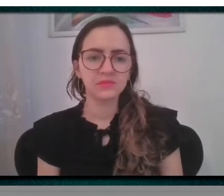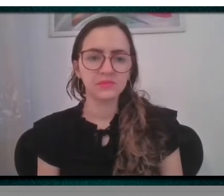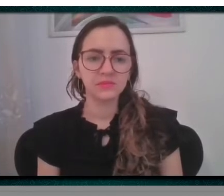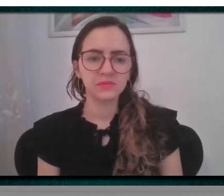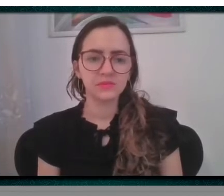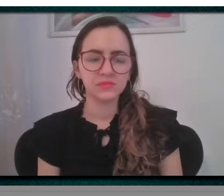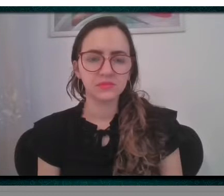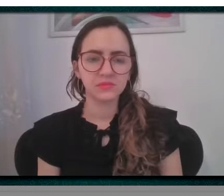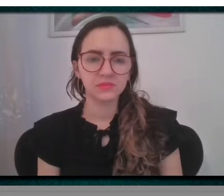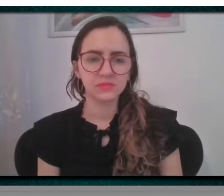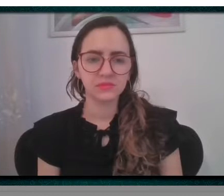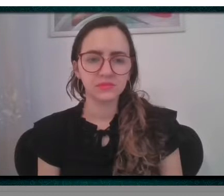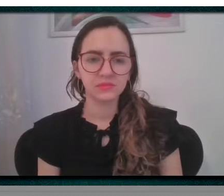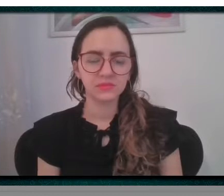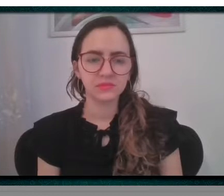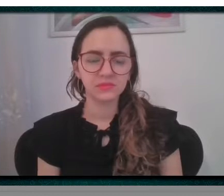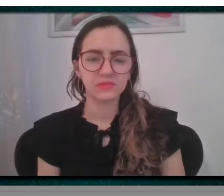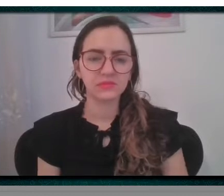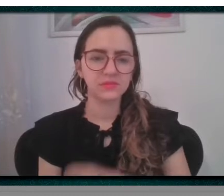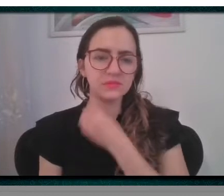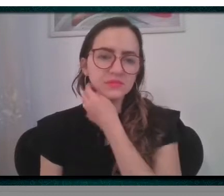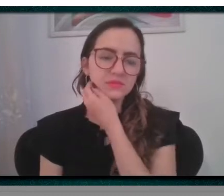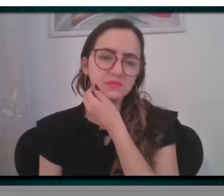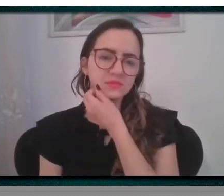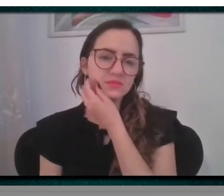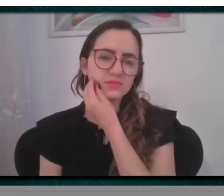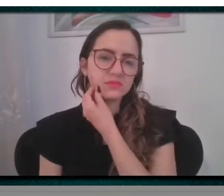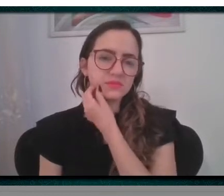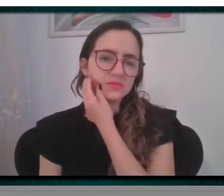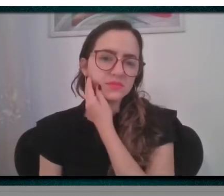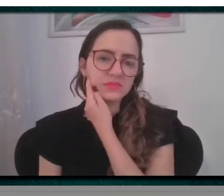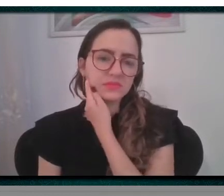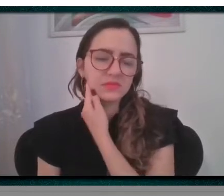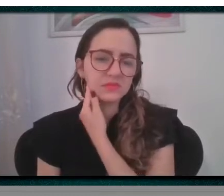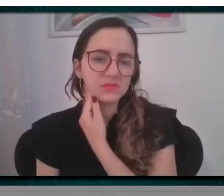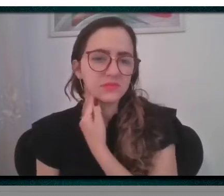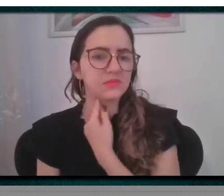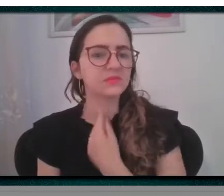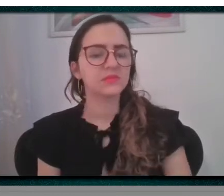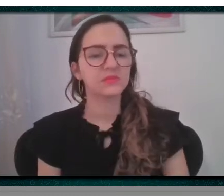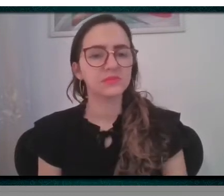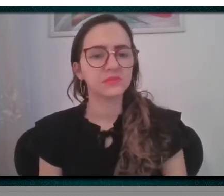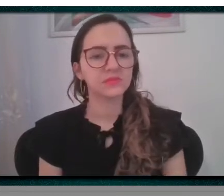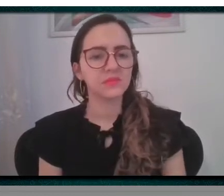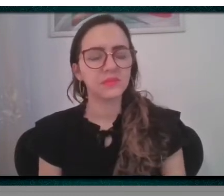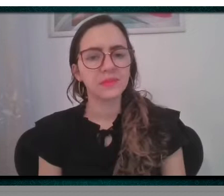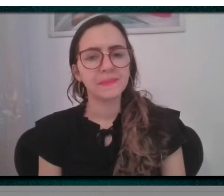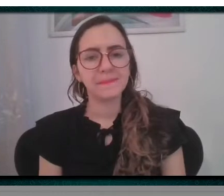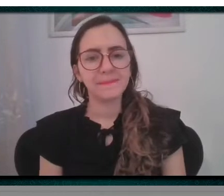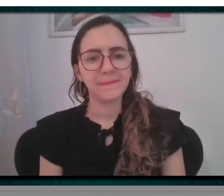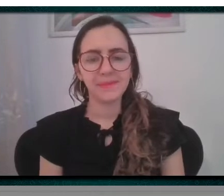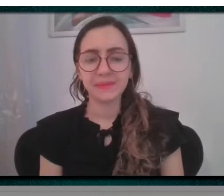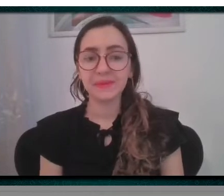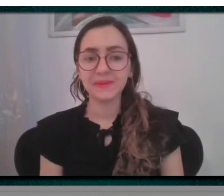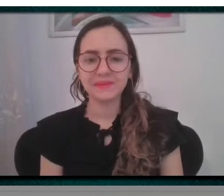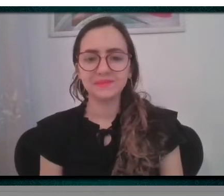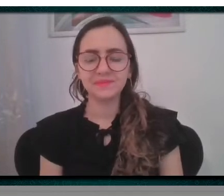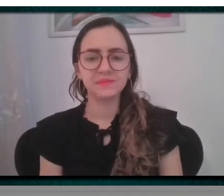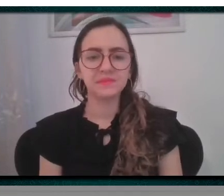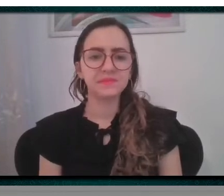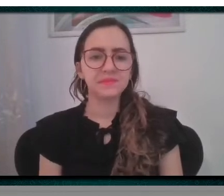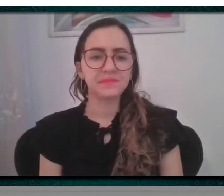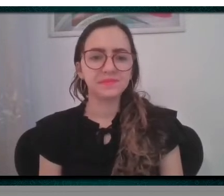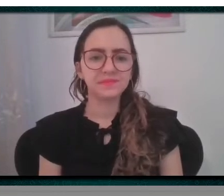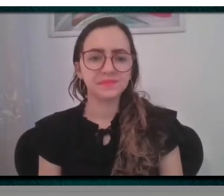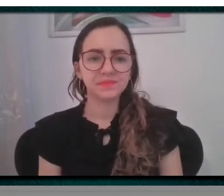aquoso mais A menos aquoso. Apesar de termos essa representação, essa